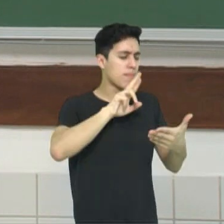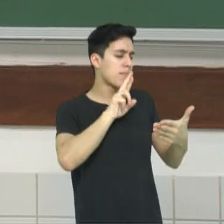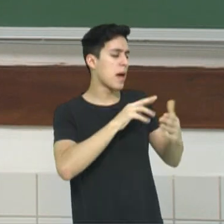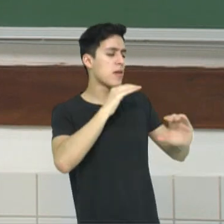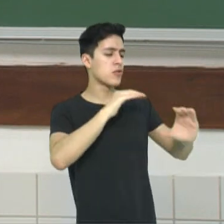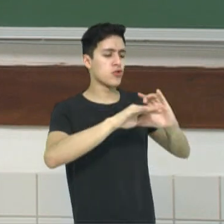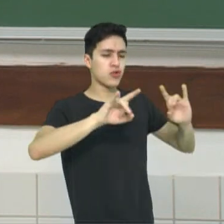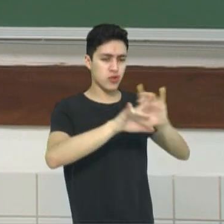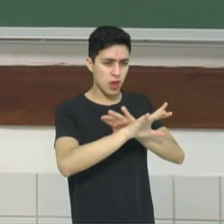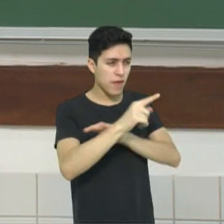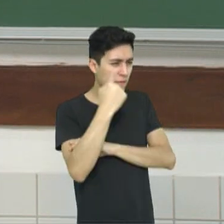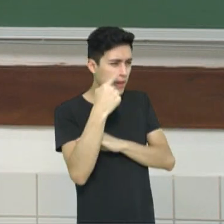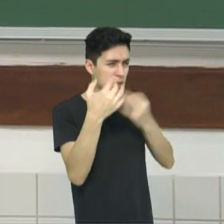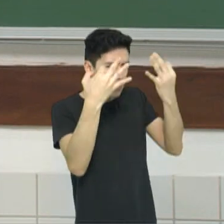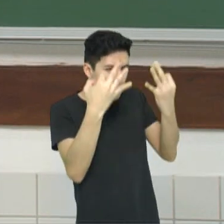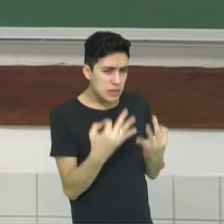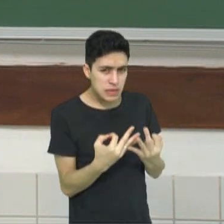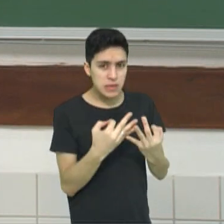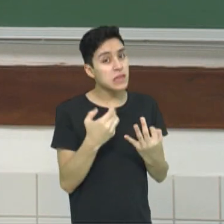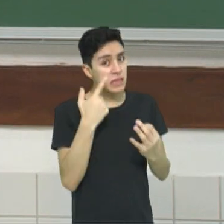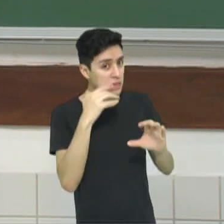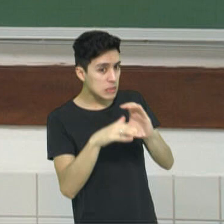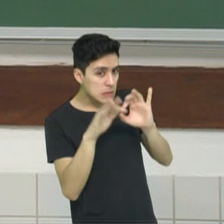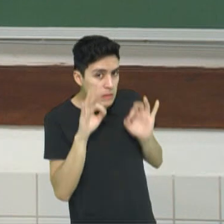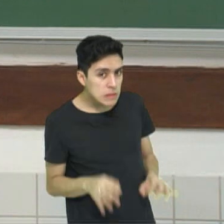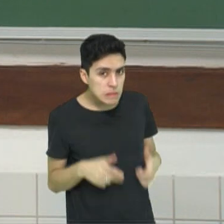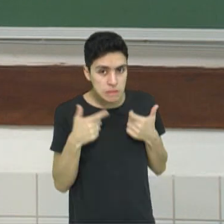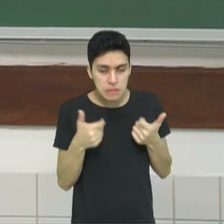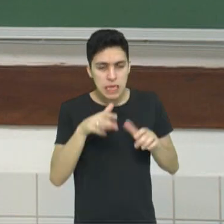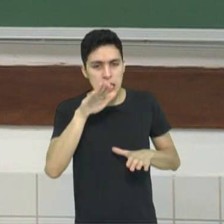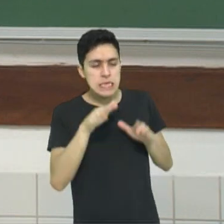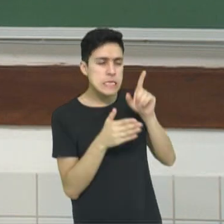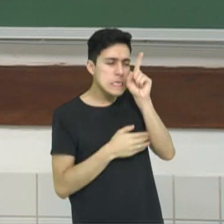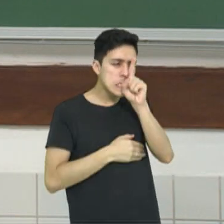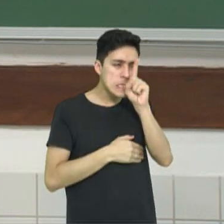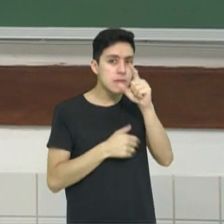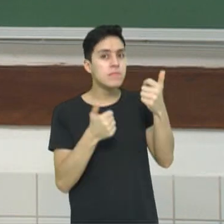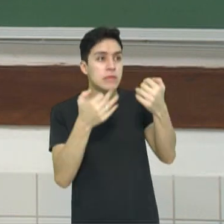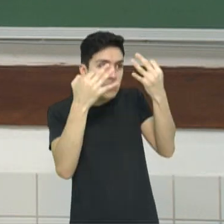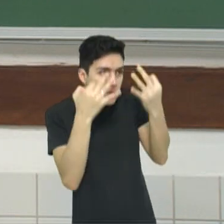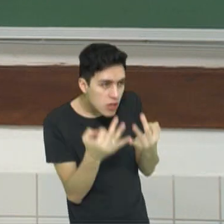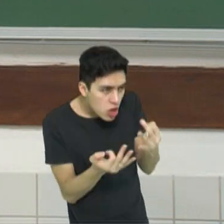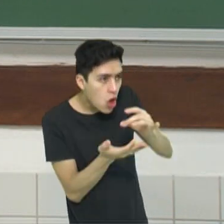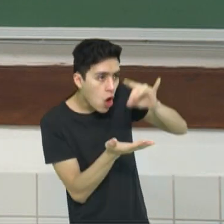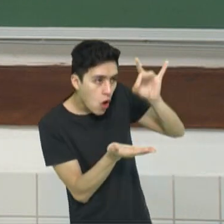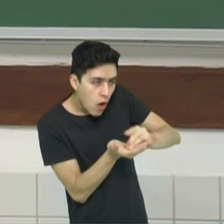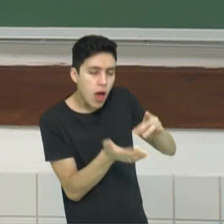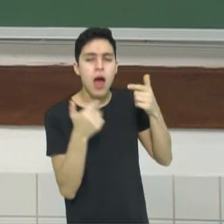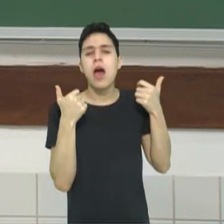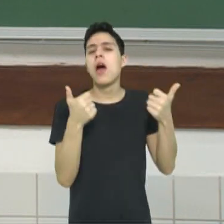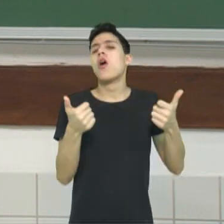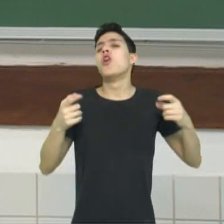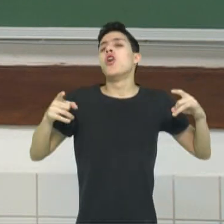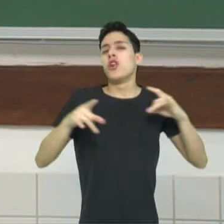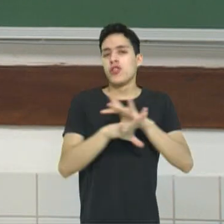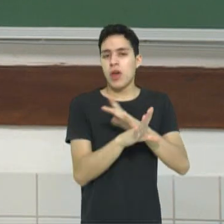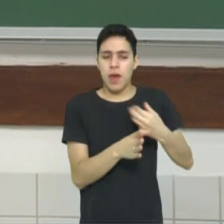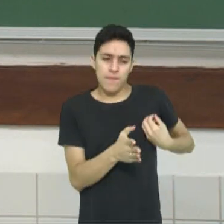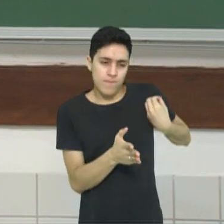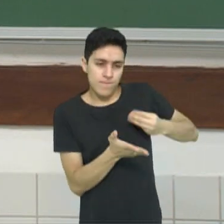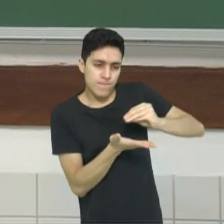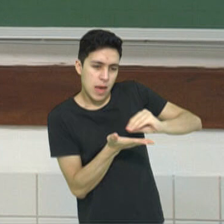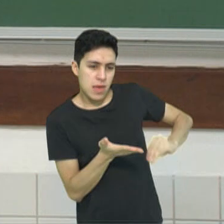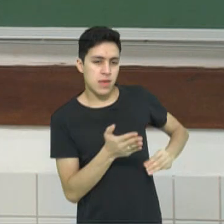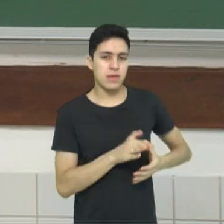envia, verifica se envia direito, tá bom? Porque às vezes dá um probleminha lá. E beleza, você registrou sua